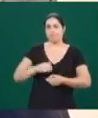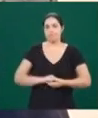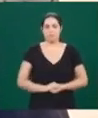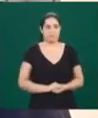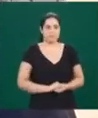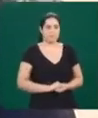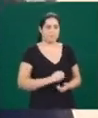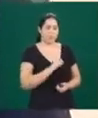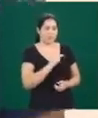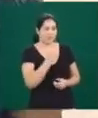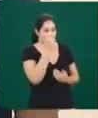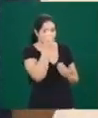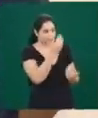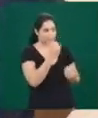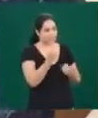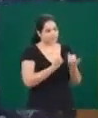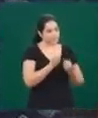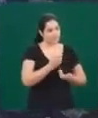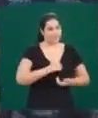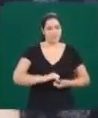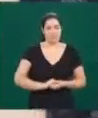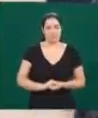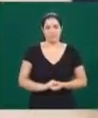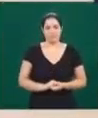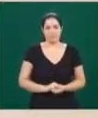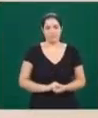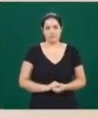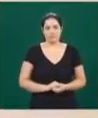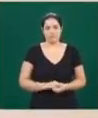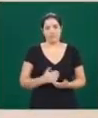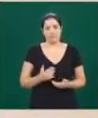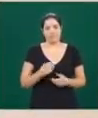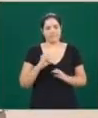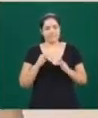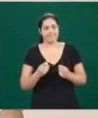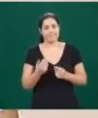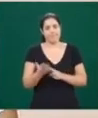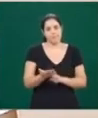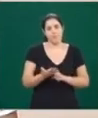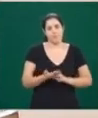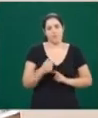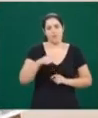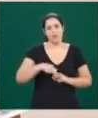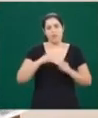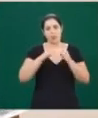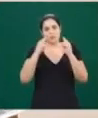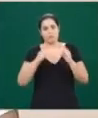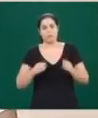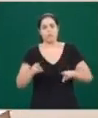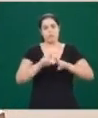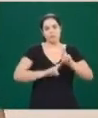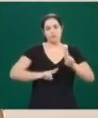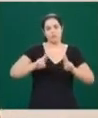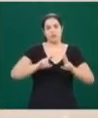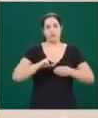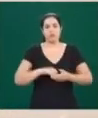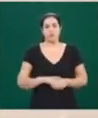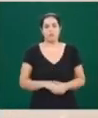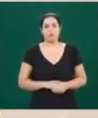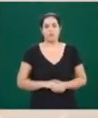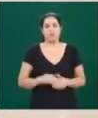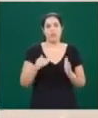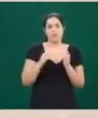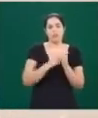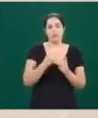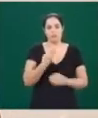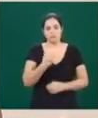aqui muito obrigado pelas informações jes é isso todo mundo convidado a exposição fica aqui no museu universitário de arte da ufu muna até o dia